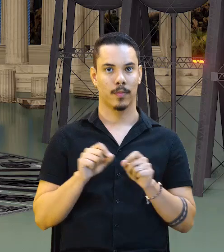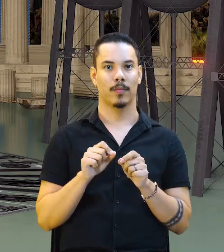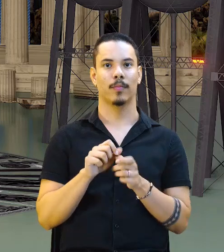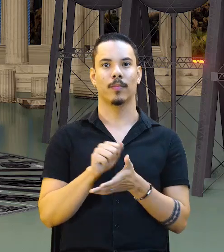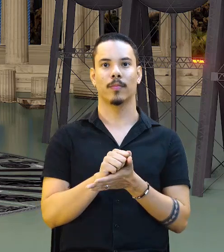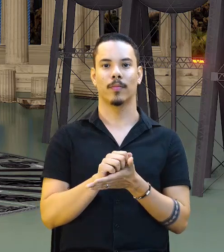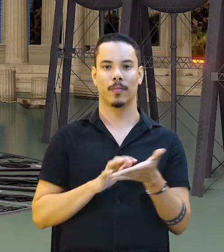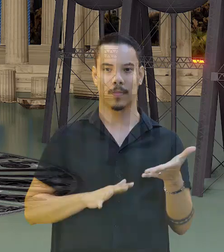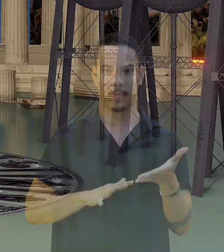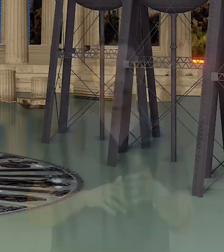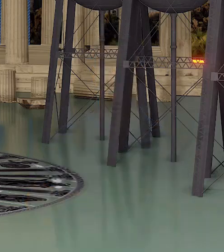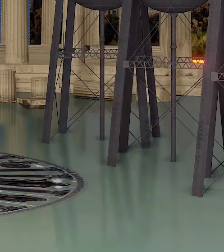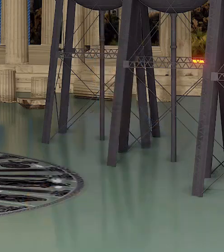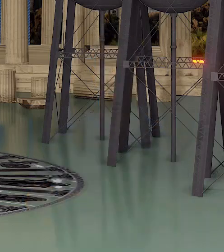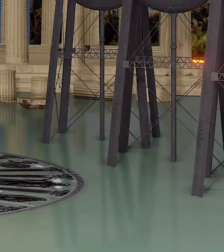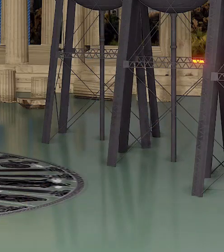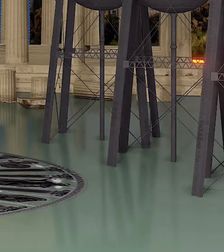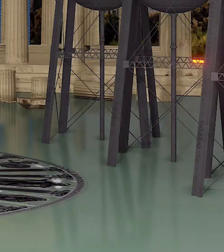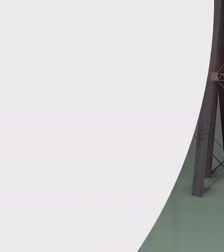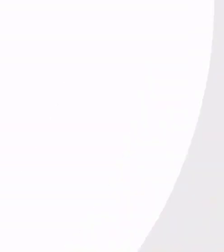atividade, hein? atividade. Tchau, tchau.